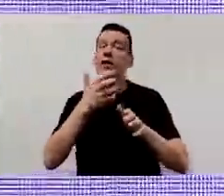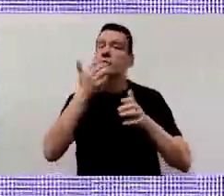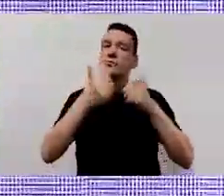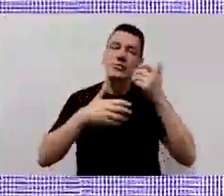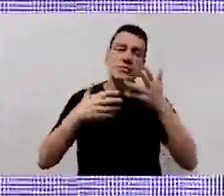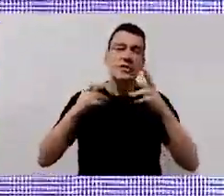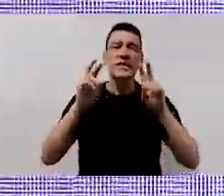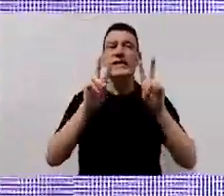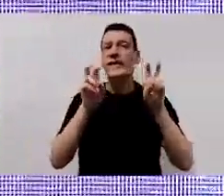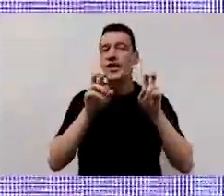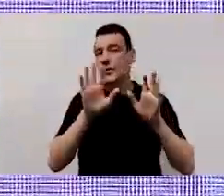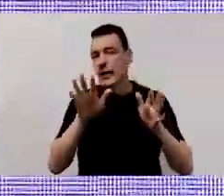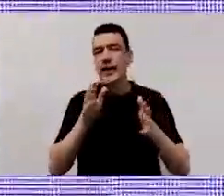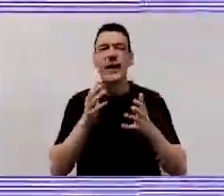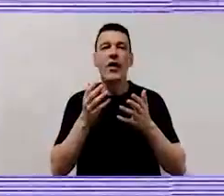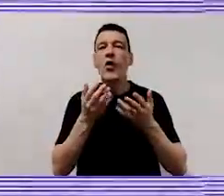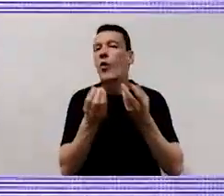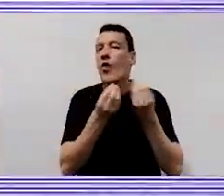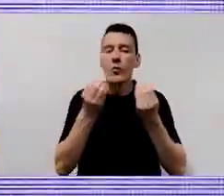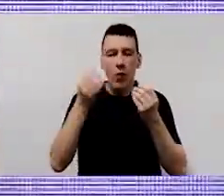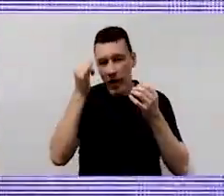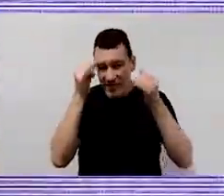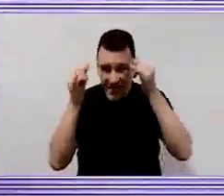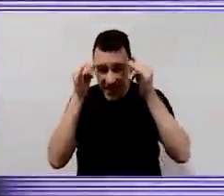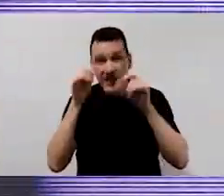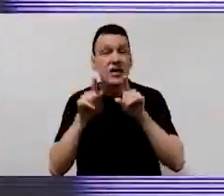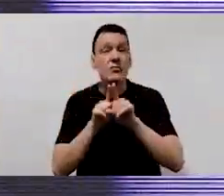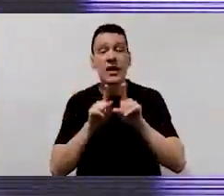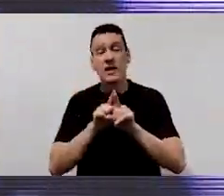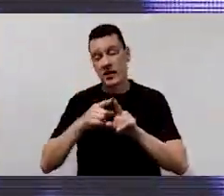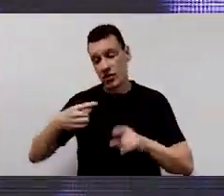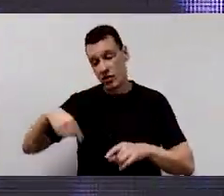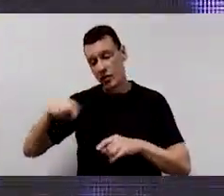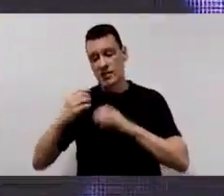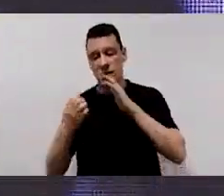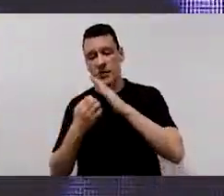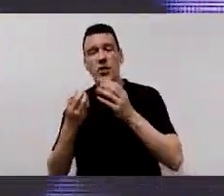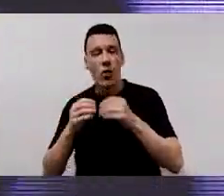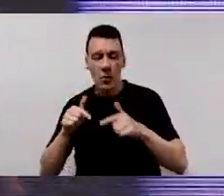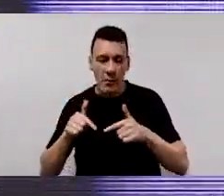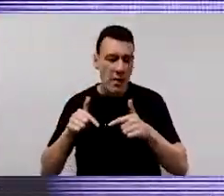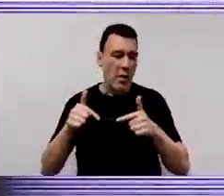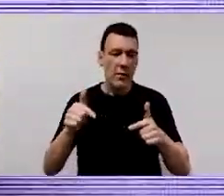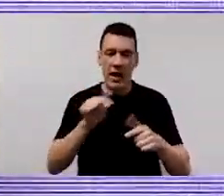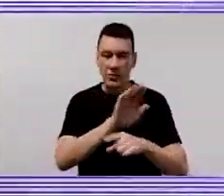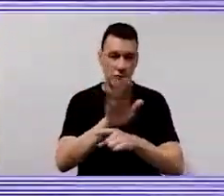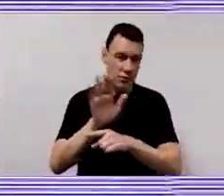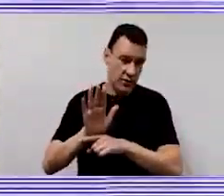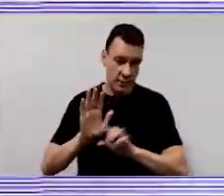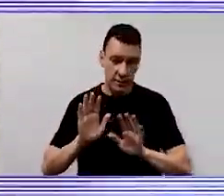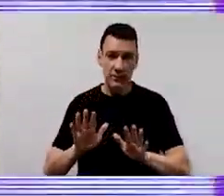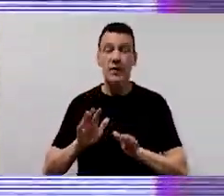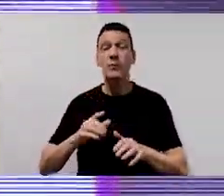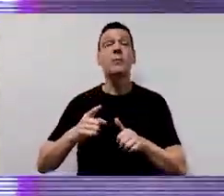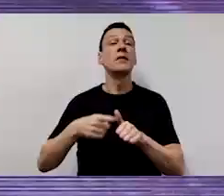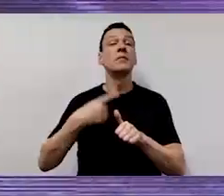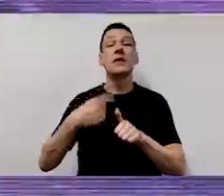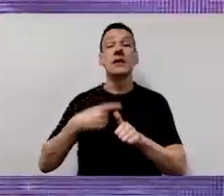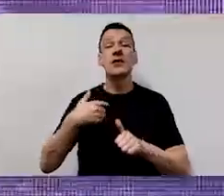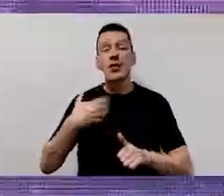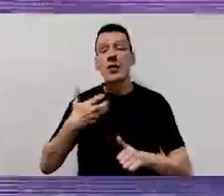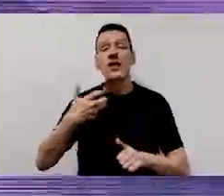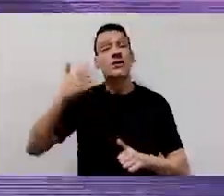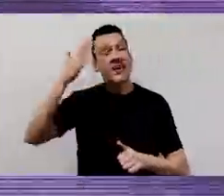autenticação e prevenção e como a Serasa tem se posicionado nesse mercado também. Antes disso, eu quero entender um pouco mais o